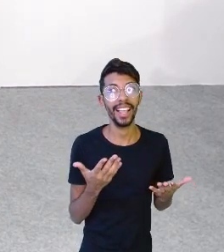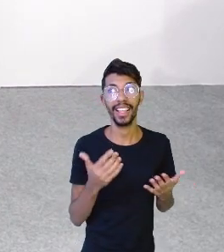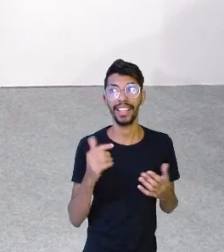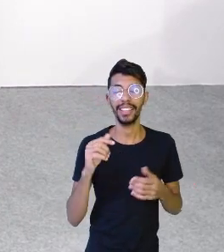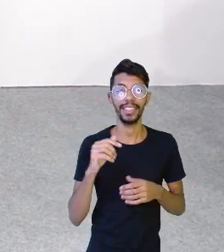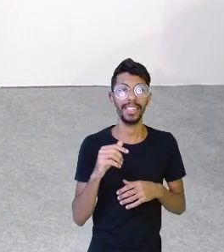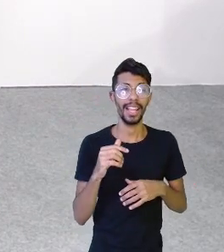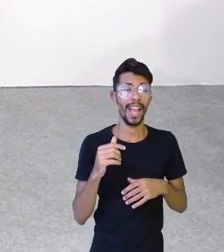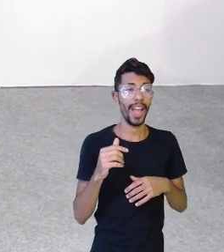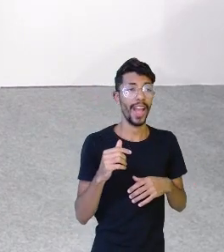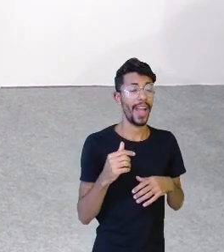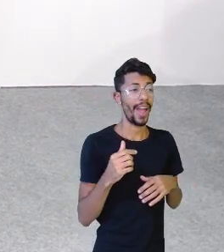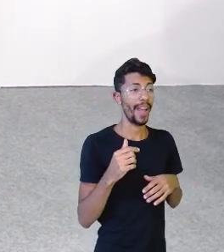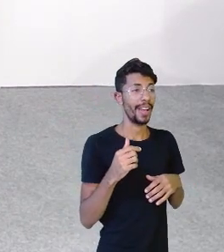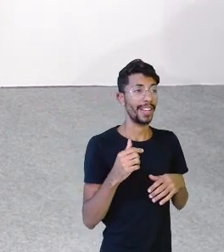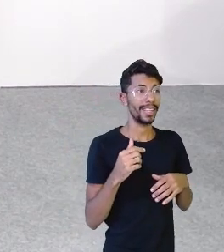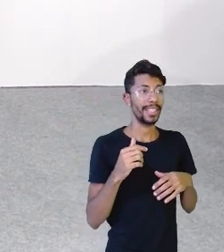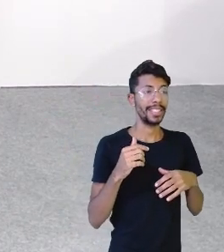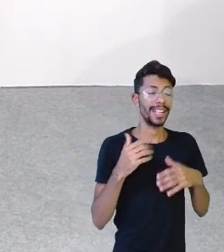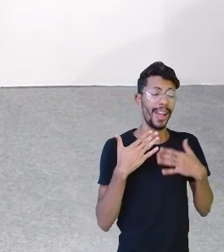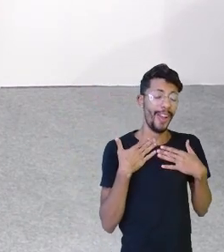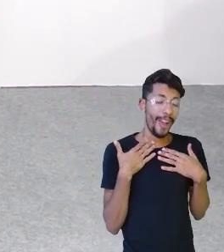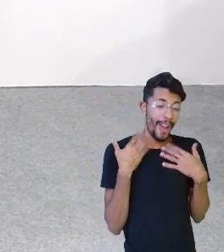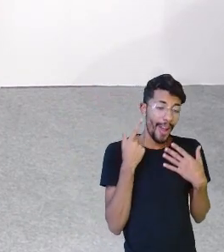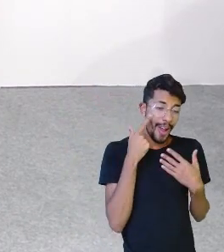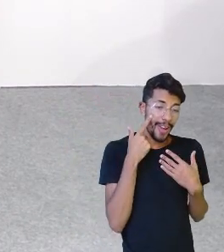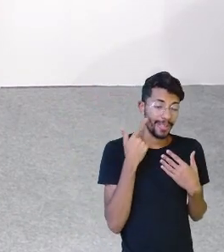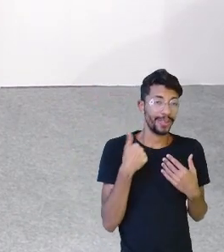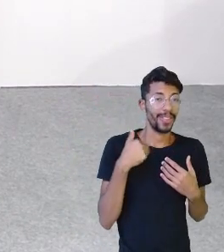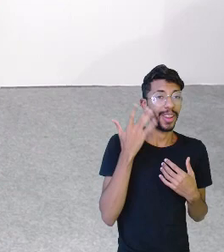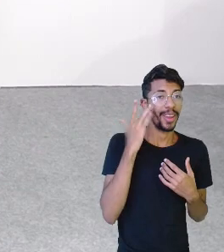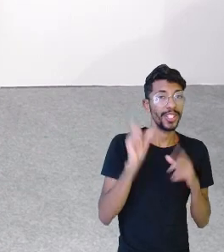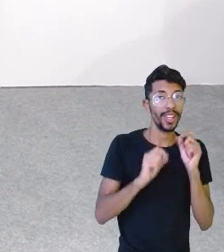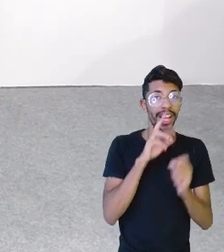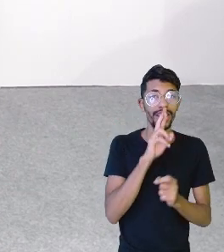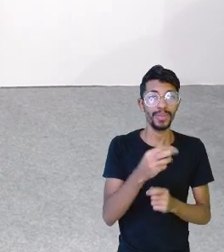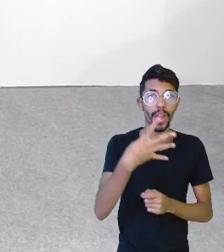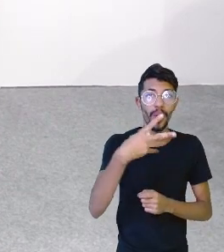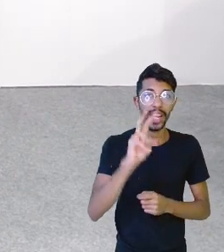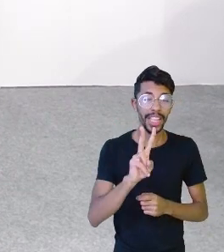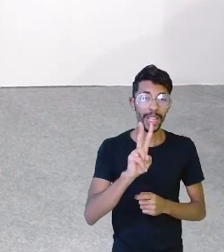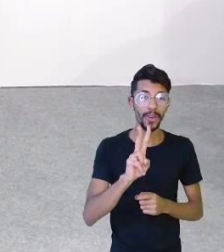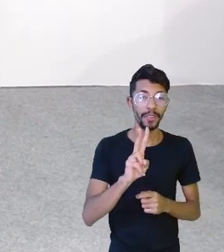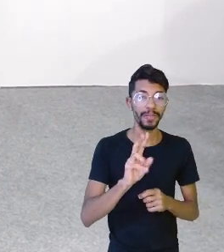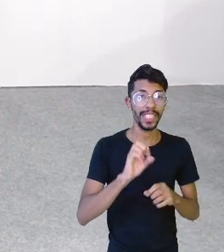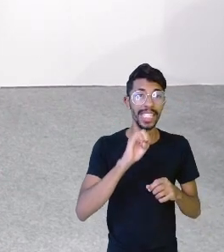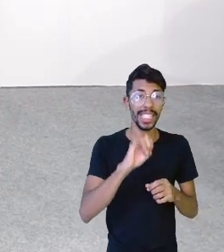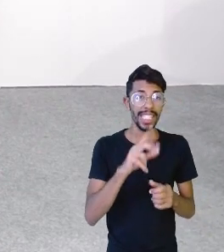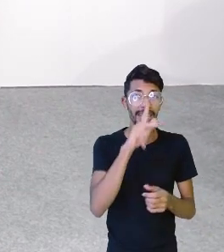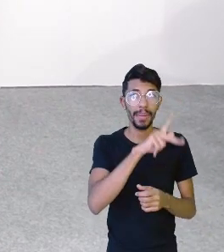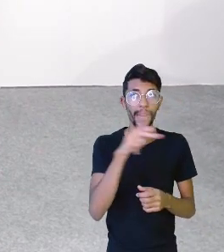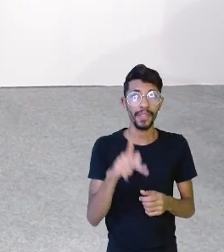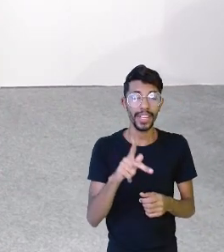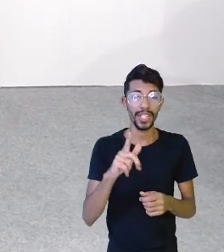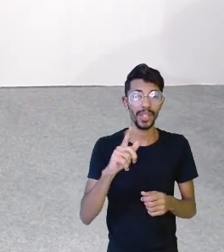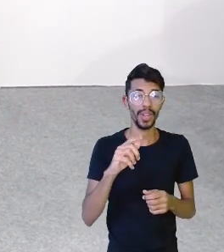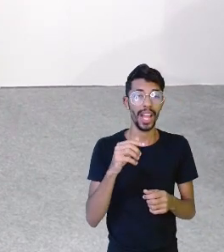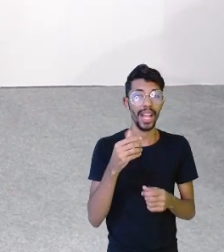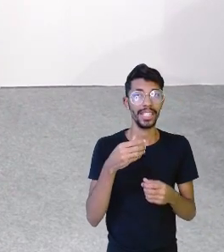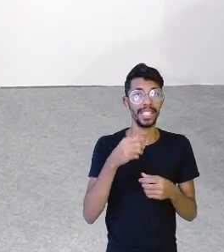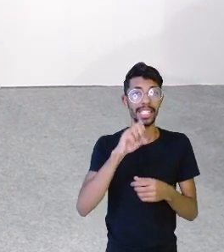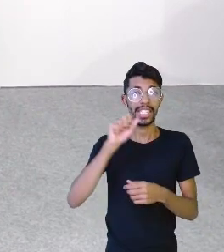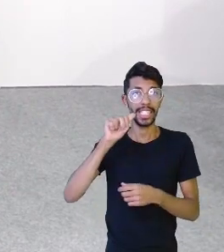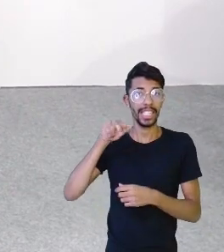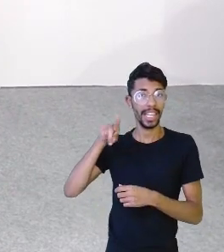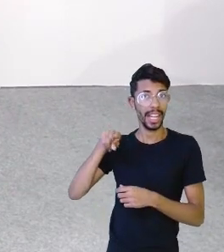Olha, se o resultado é 42. Sim. Se a professora Sandra está com a carta 7, então a minha